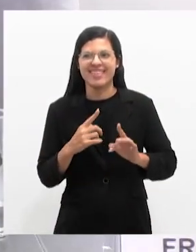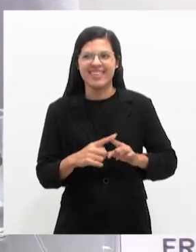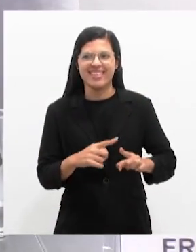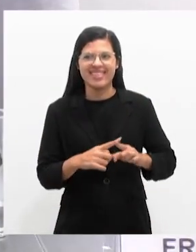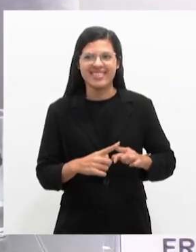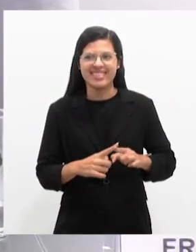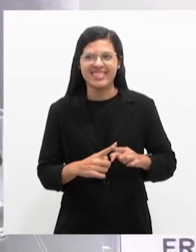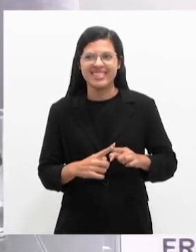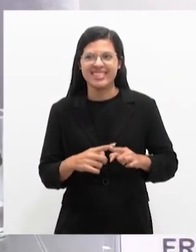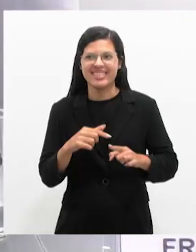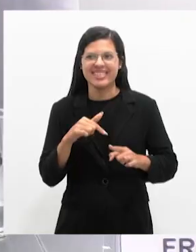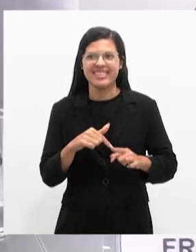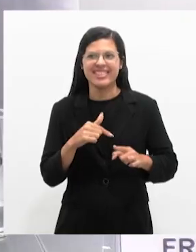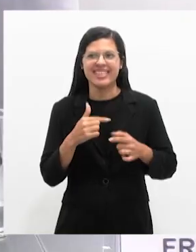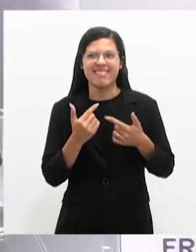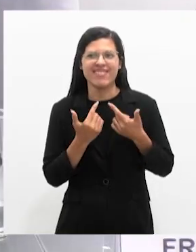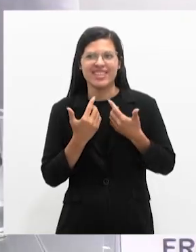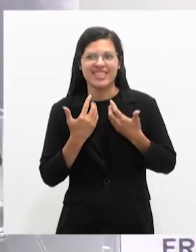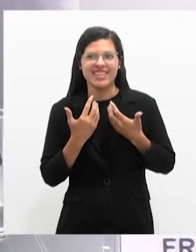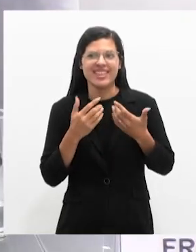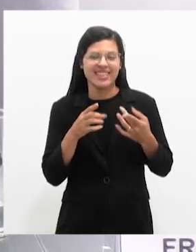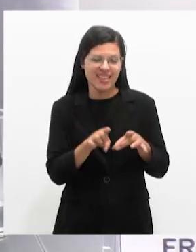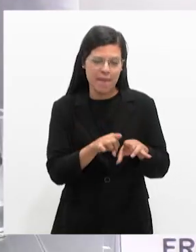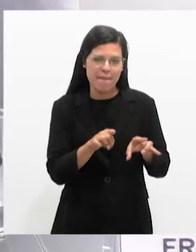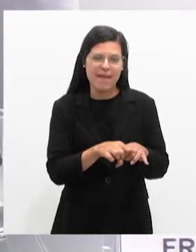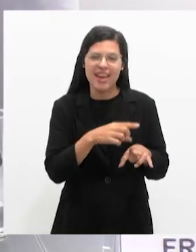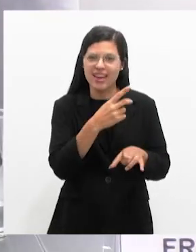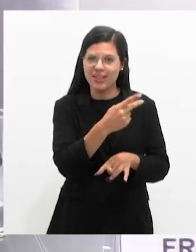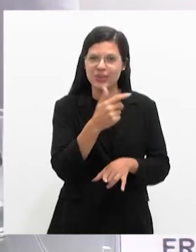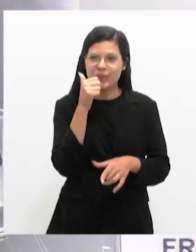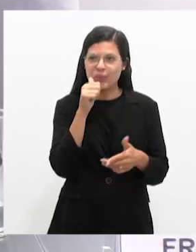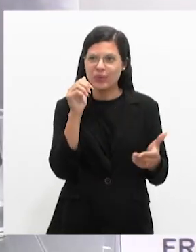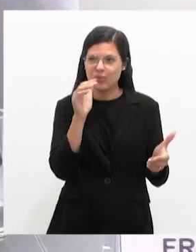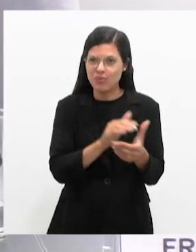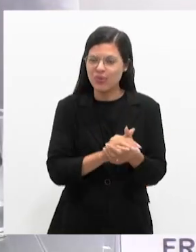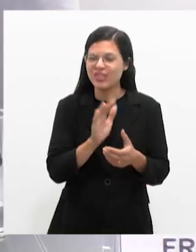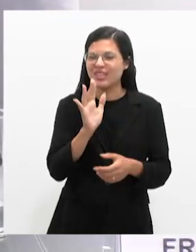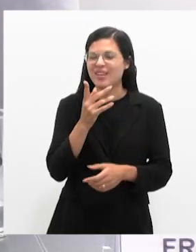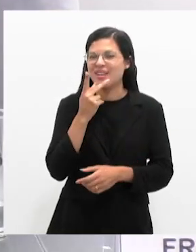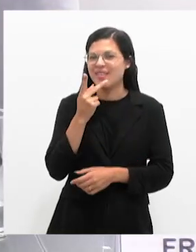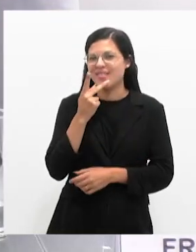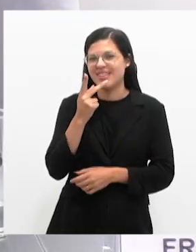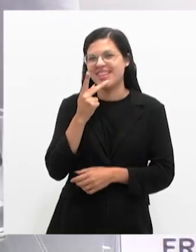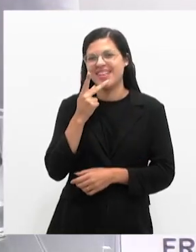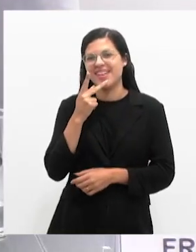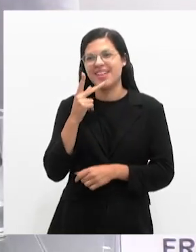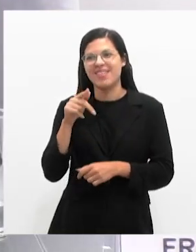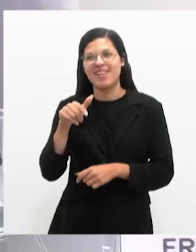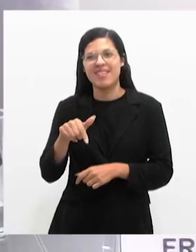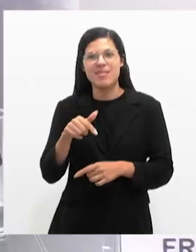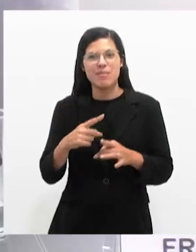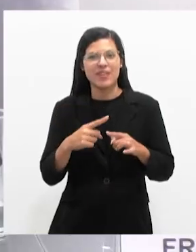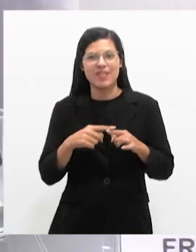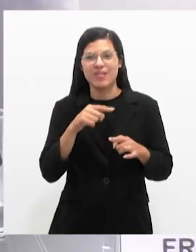porque Vossa Excelência pensa em trabalho 24 horas por dia. Isso é absoluta verdade. Quero dar um testemunho que Vossa Excelência me ligou ontem à noite para falar